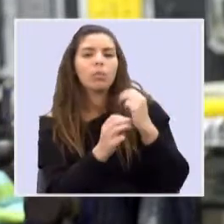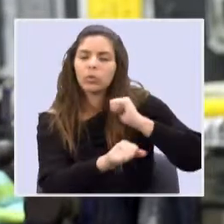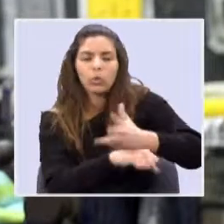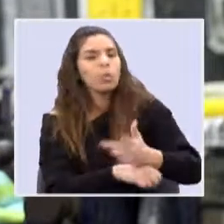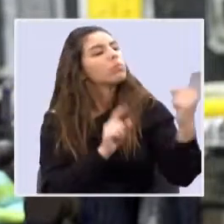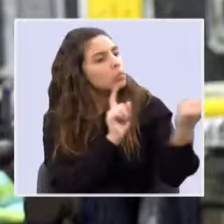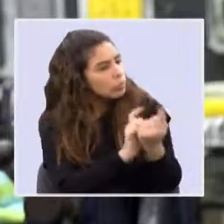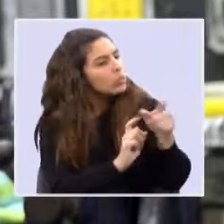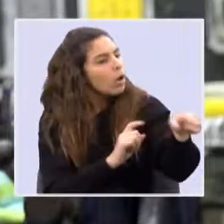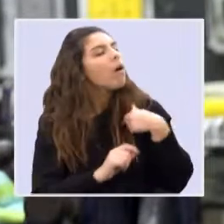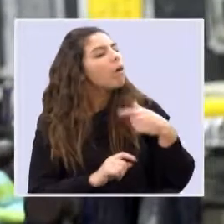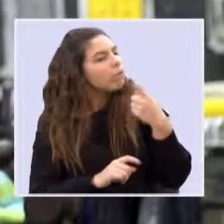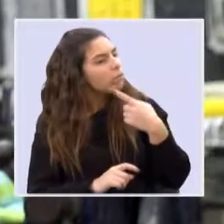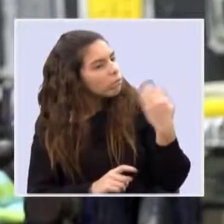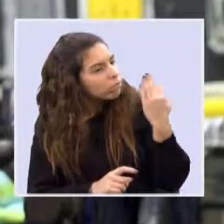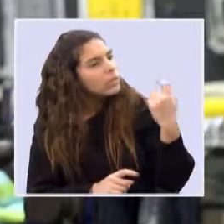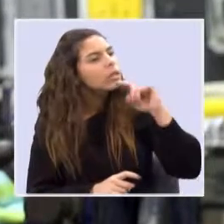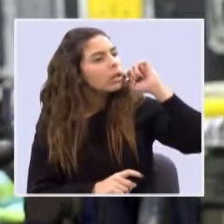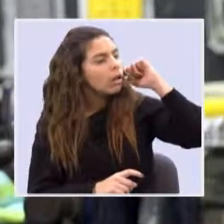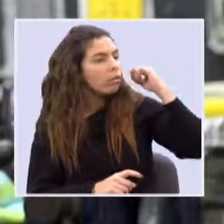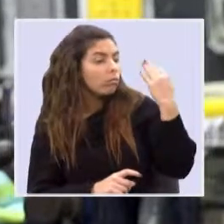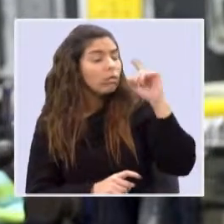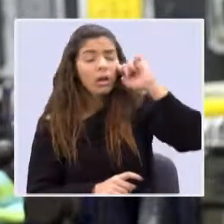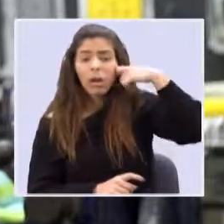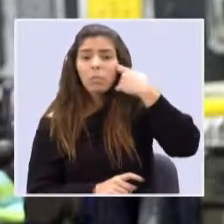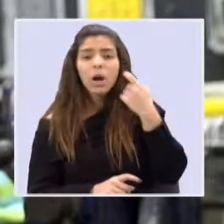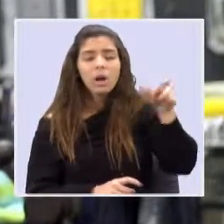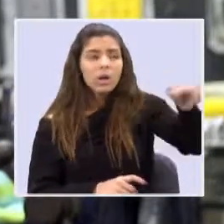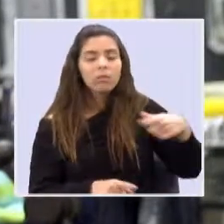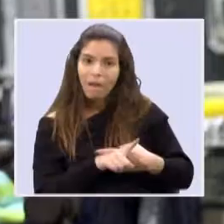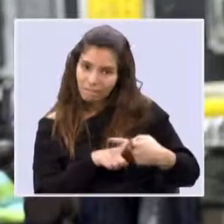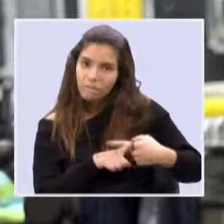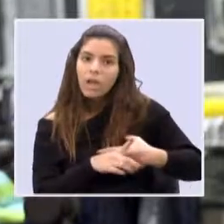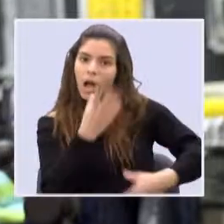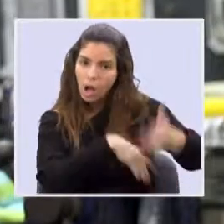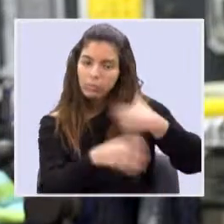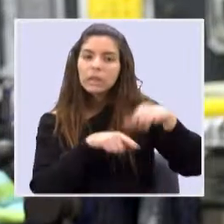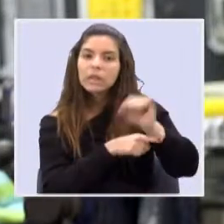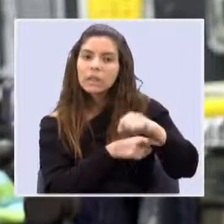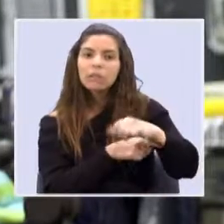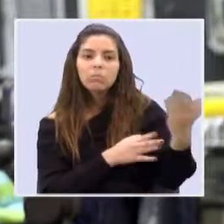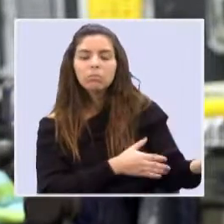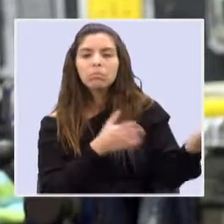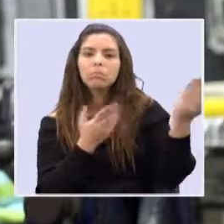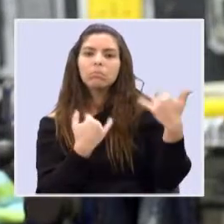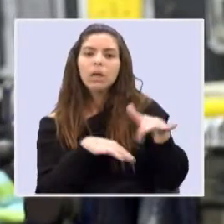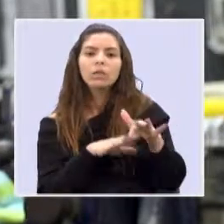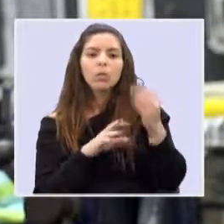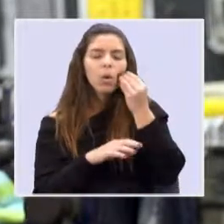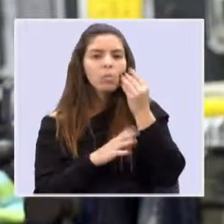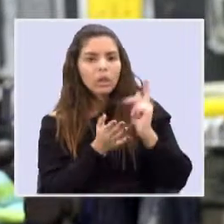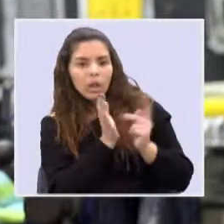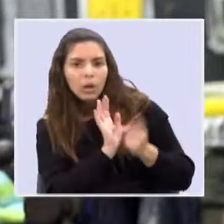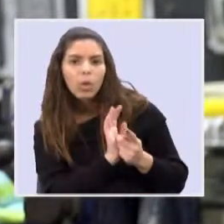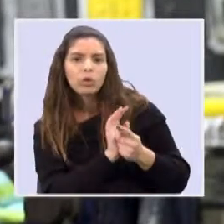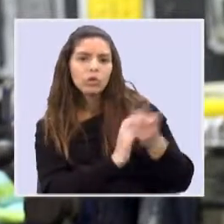diferente ou noutra atividade e reparávamos que as pessoas acabavam por ter muito interesse em aprender sobre